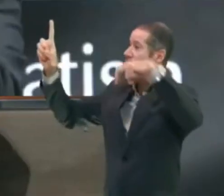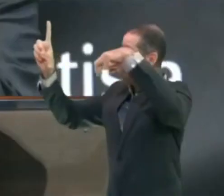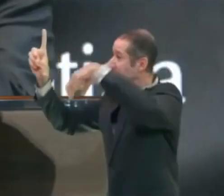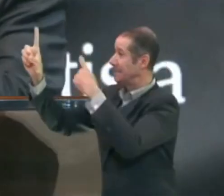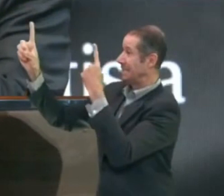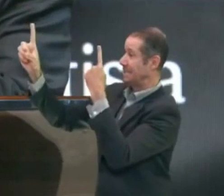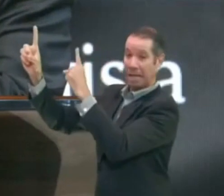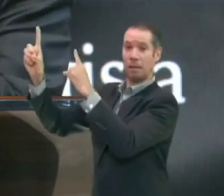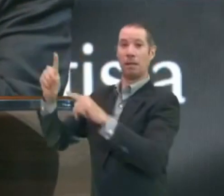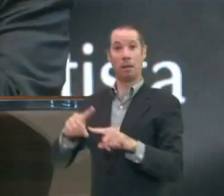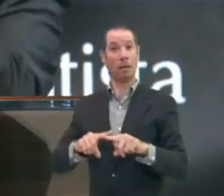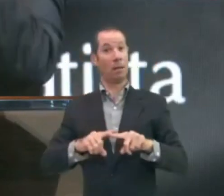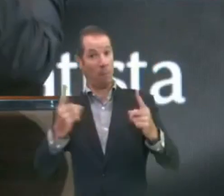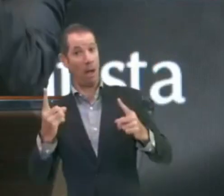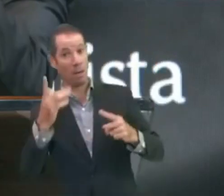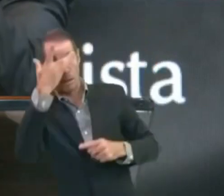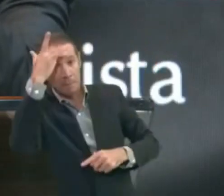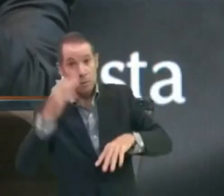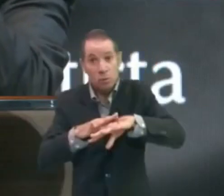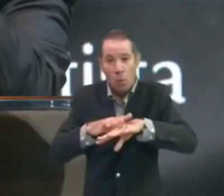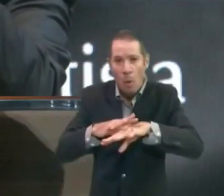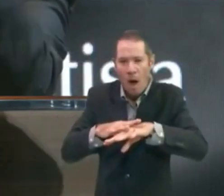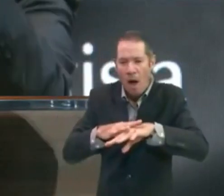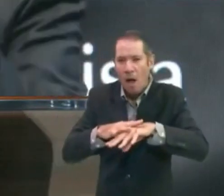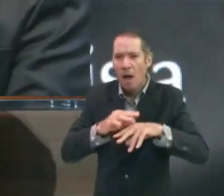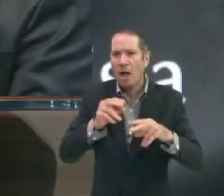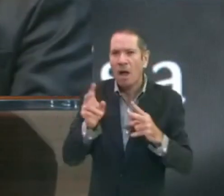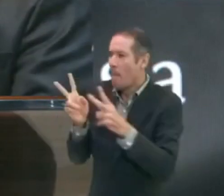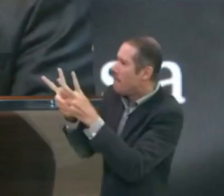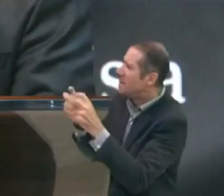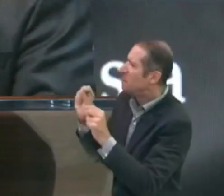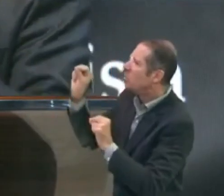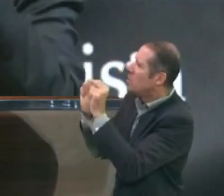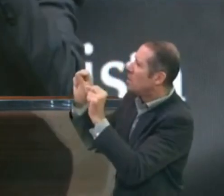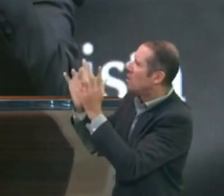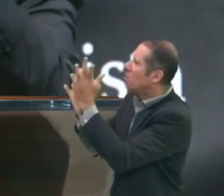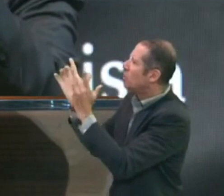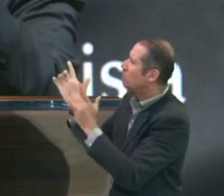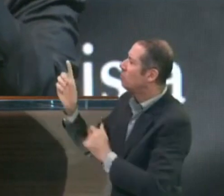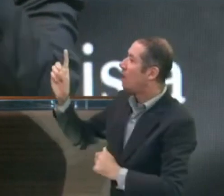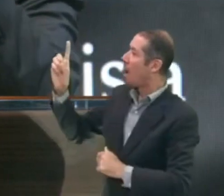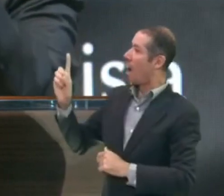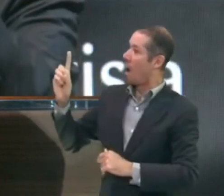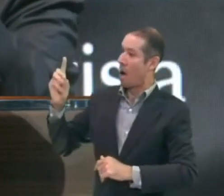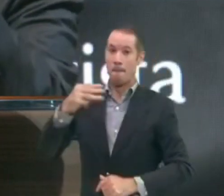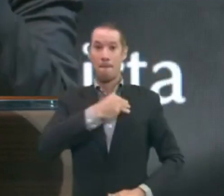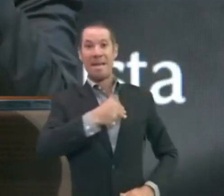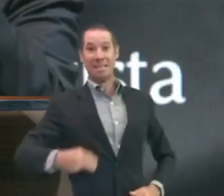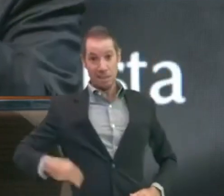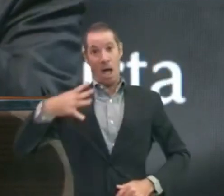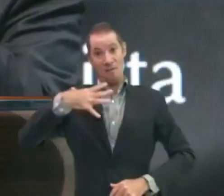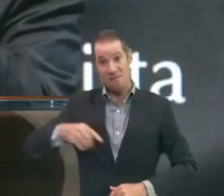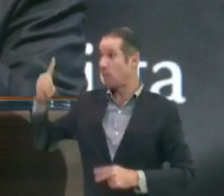alguma maneira aquele leproso reconheceu quem era Jesus. Ele era o Messias, o Filho de Deus,